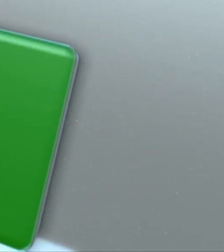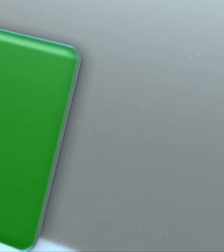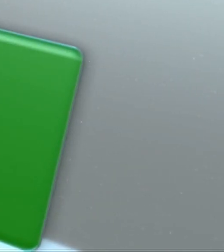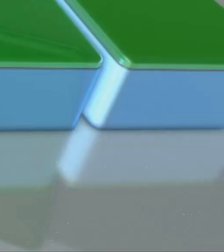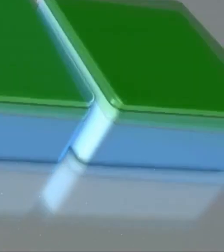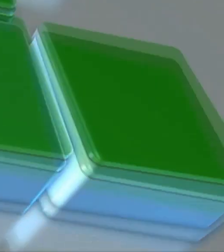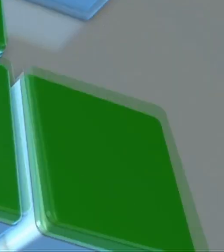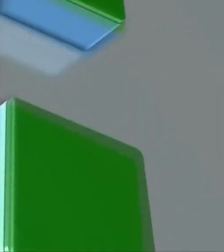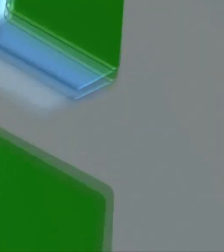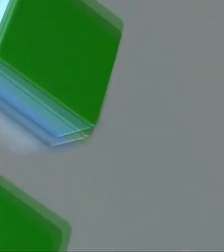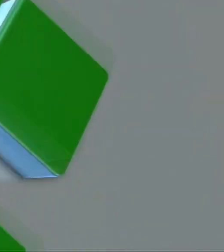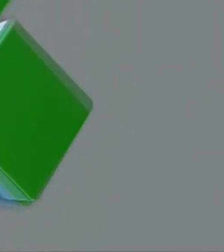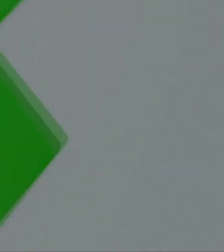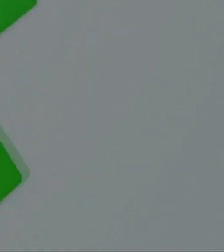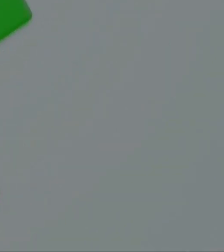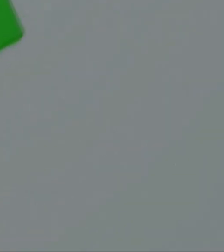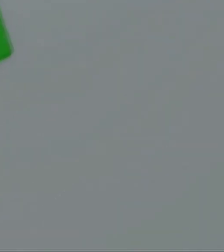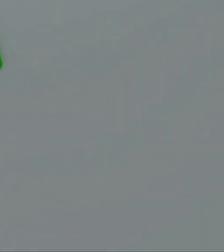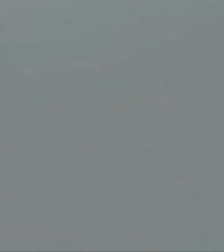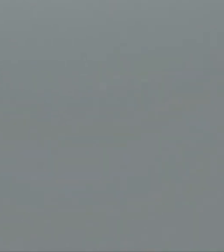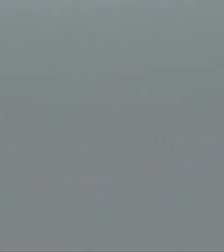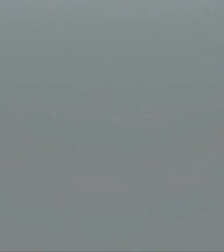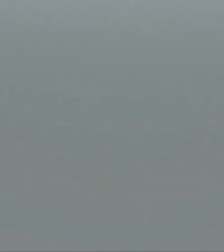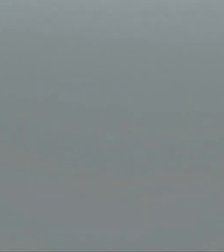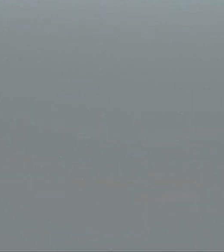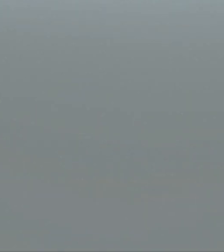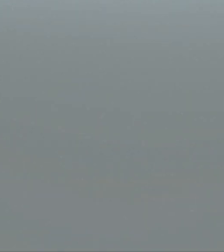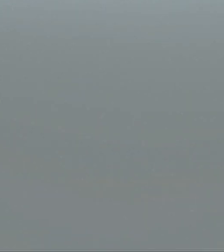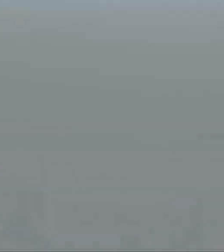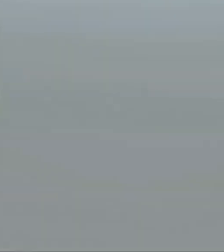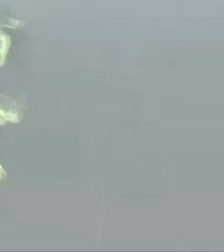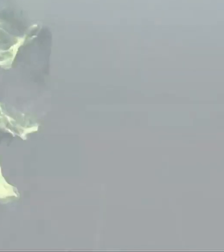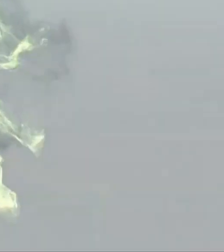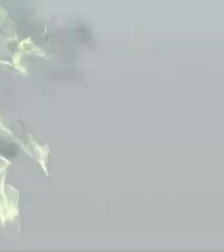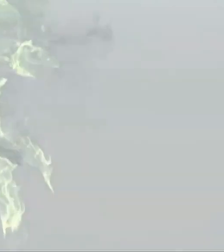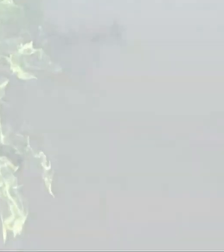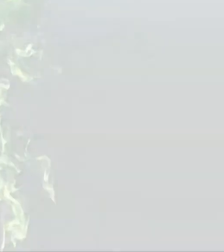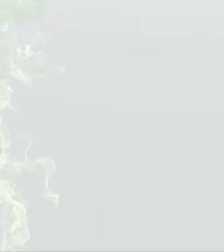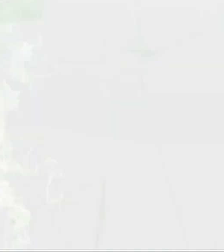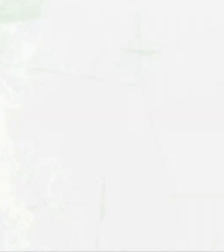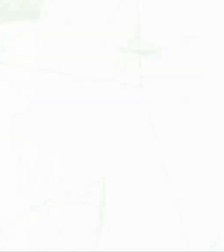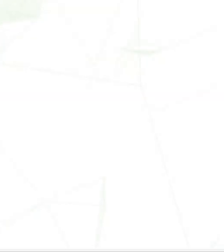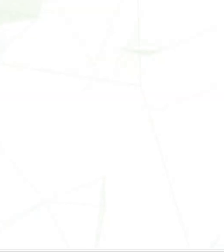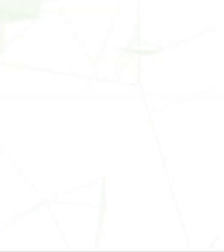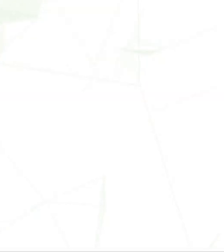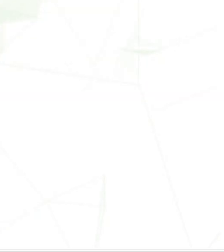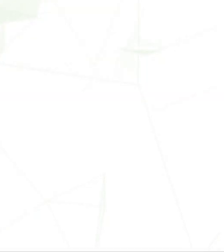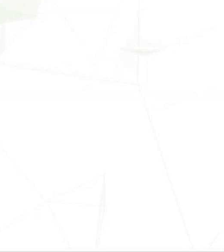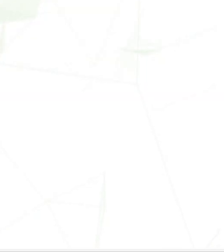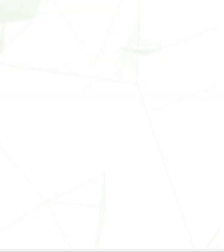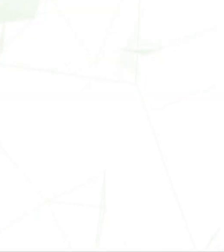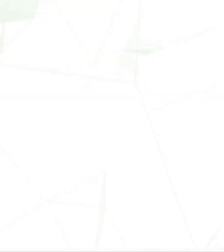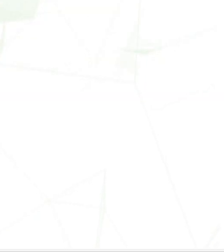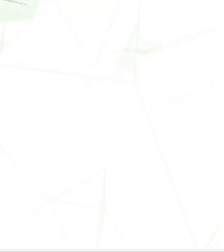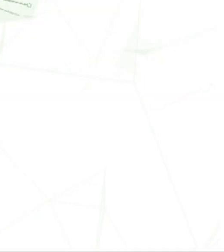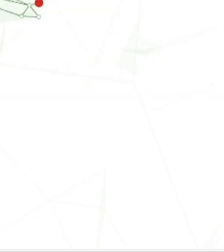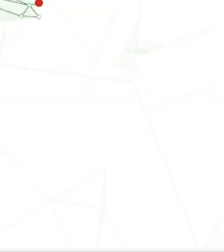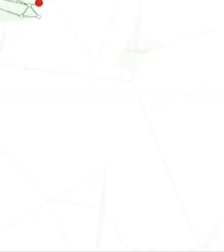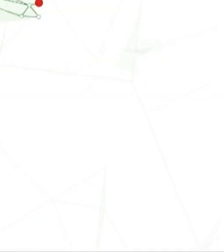seu profissionalismo, o seu engajamento, o seu amor a encarar